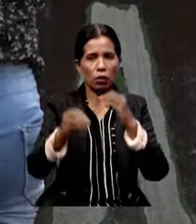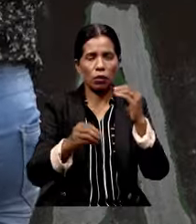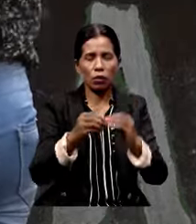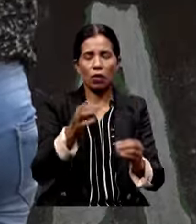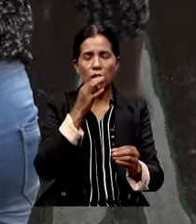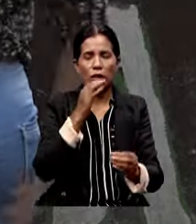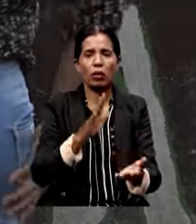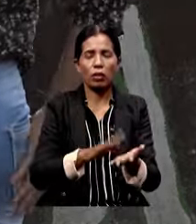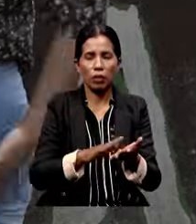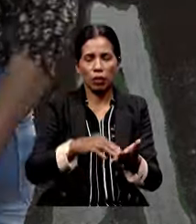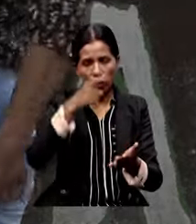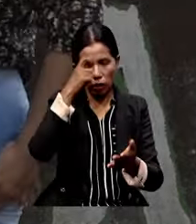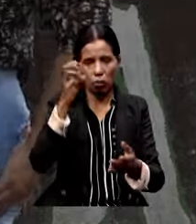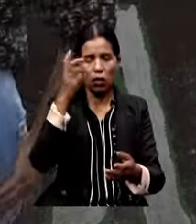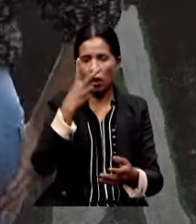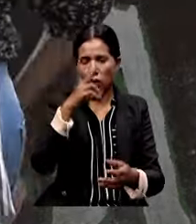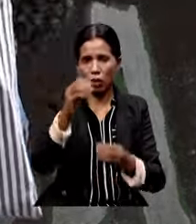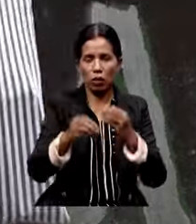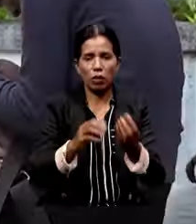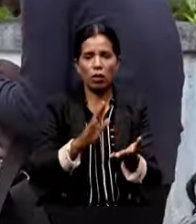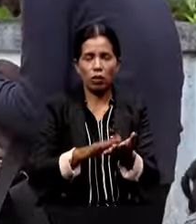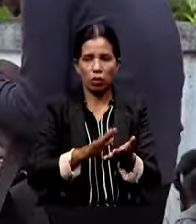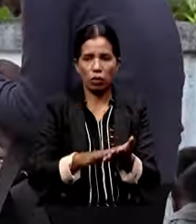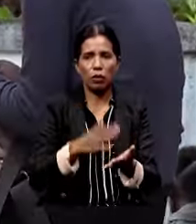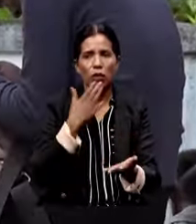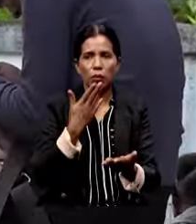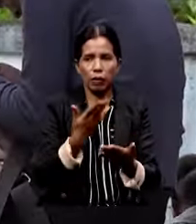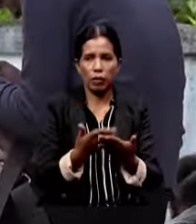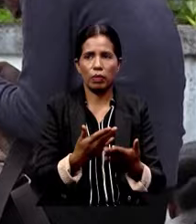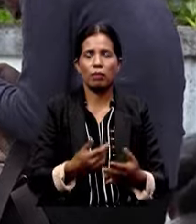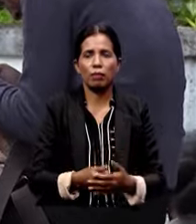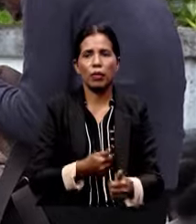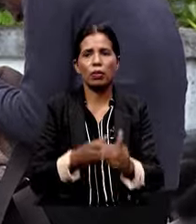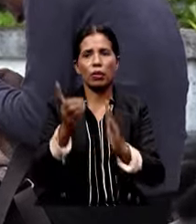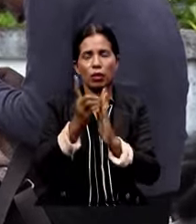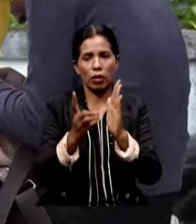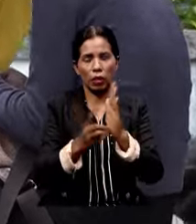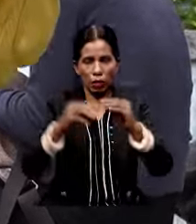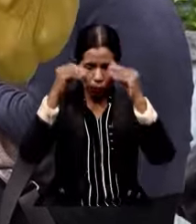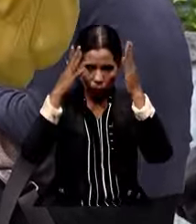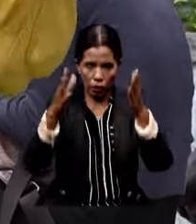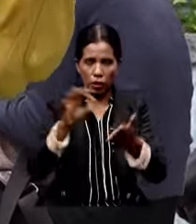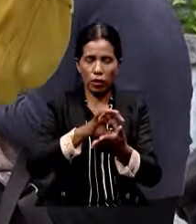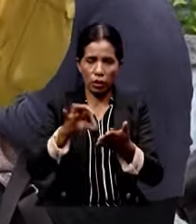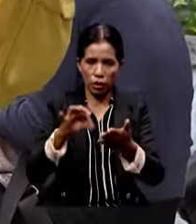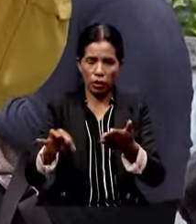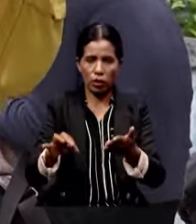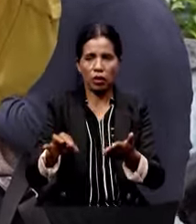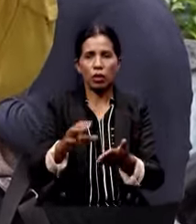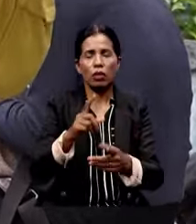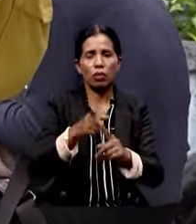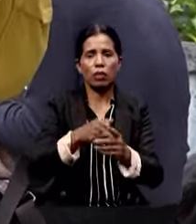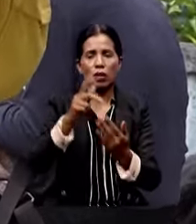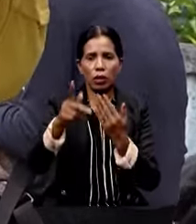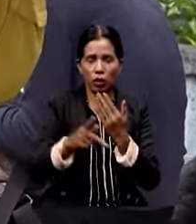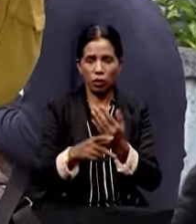sekolar, mai betengki preocupa ho kualidade no kuantidade profesor sira. Tuir dadus profesor sira nebe asina ona kontratu ia fulan abril